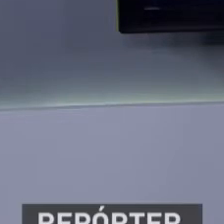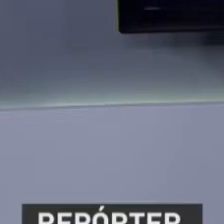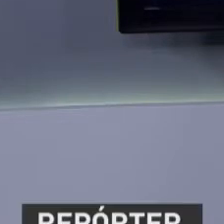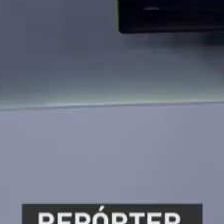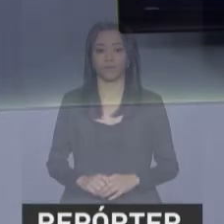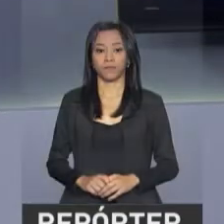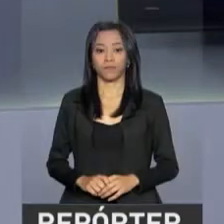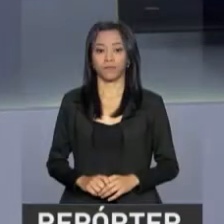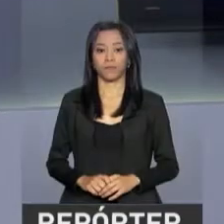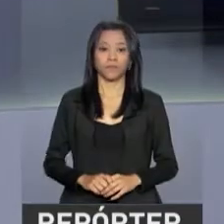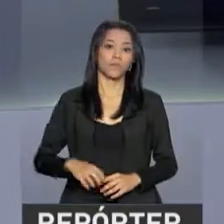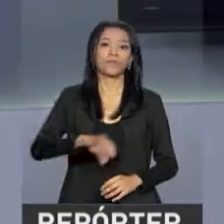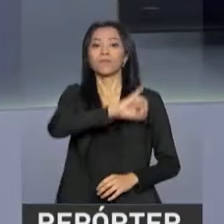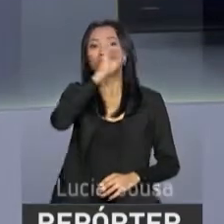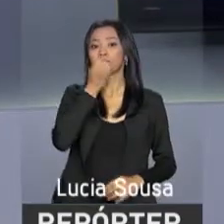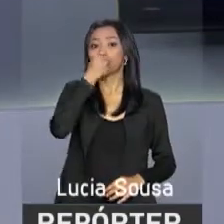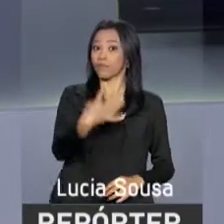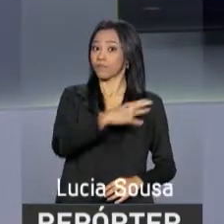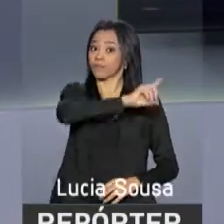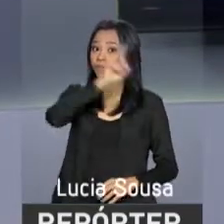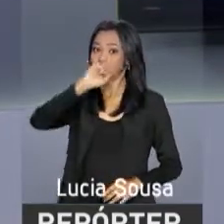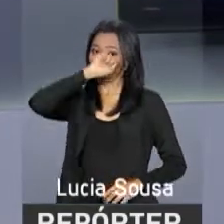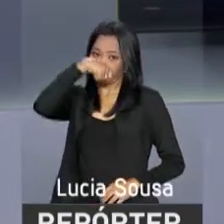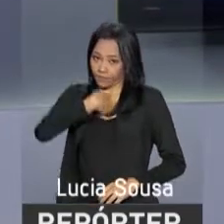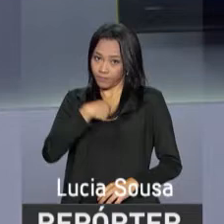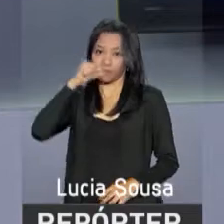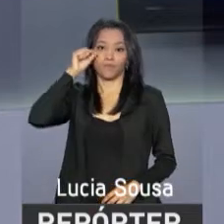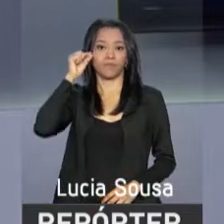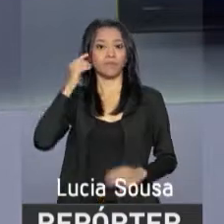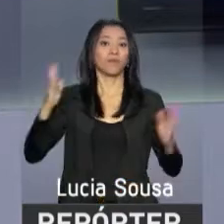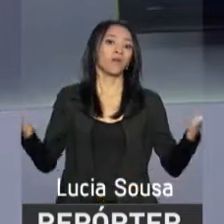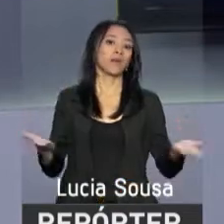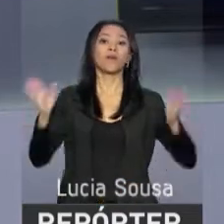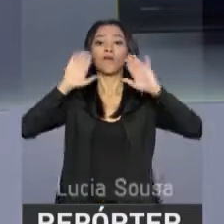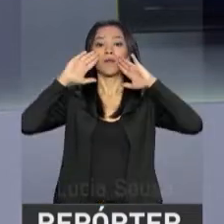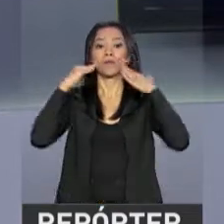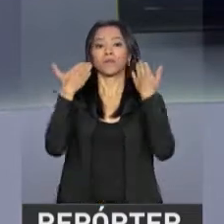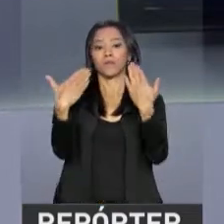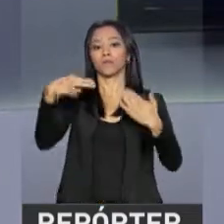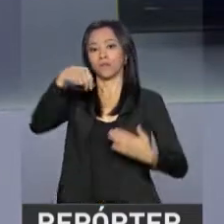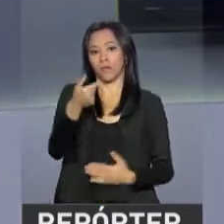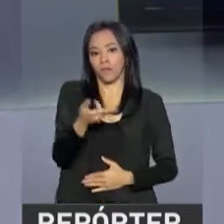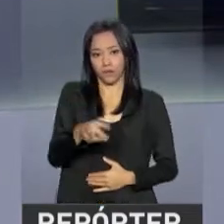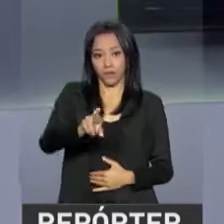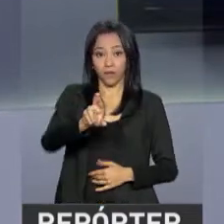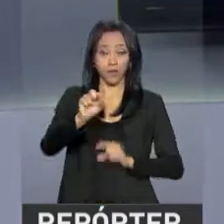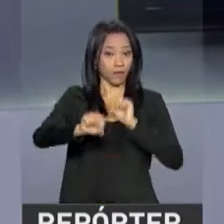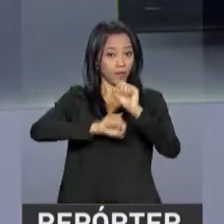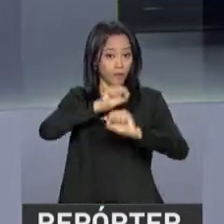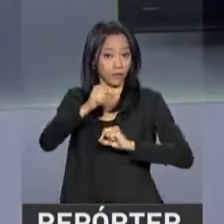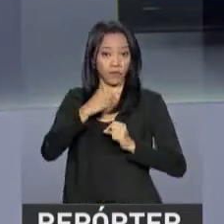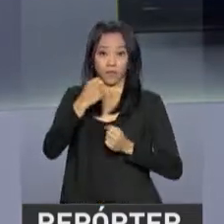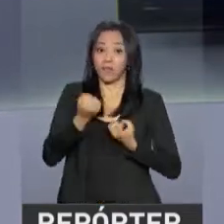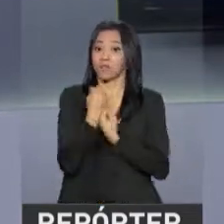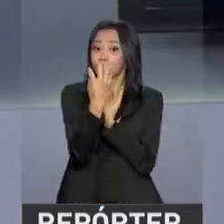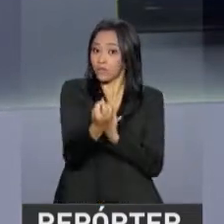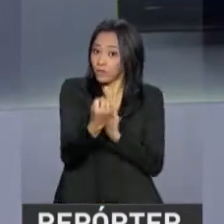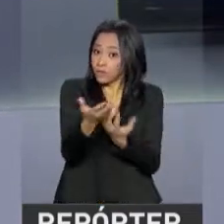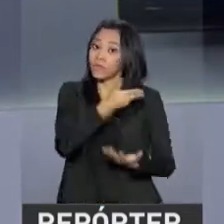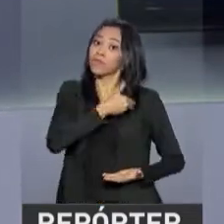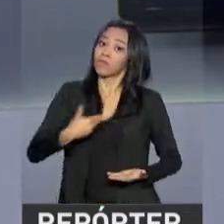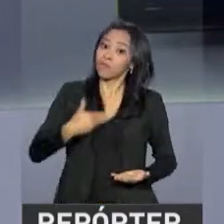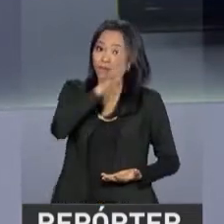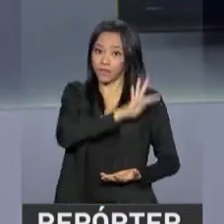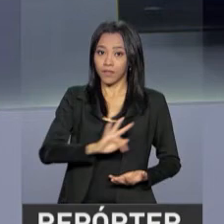olá bom dia eu sou mara que lupi estamos no ar com o repórter nbr e as notícias do governo federal